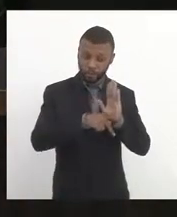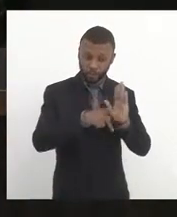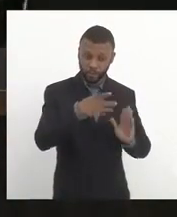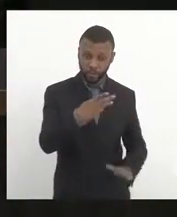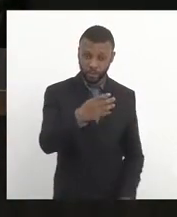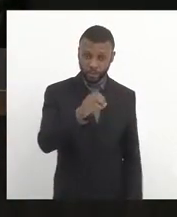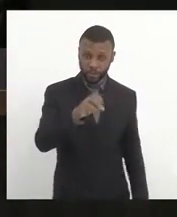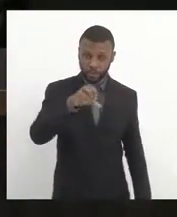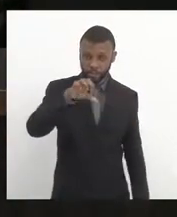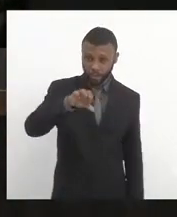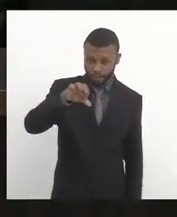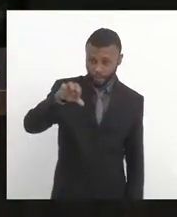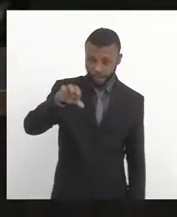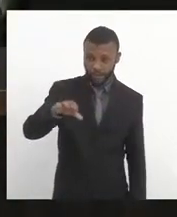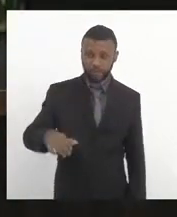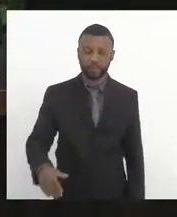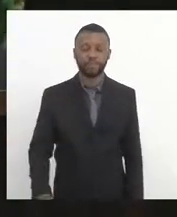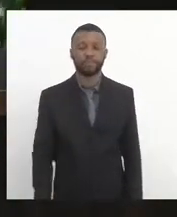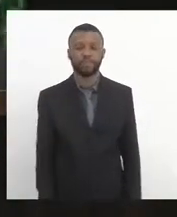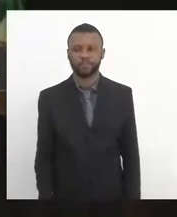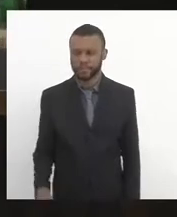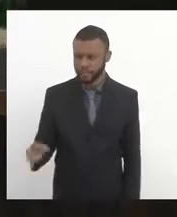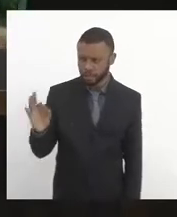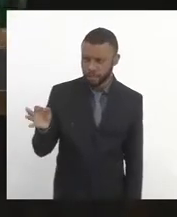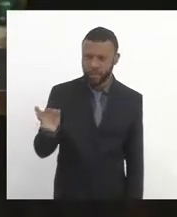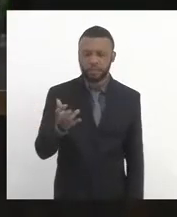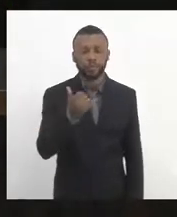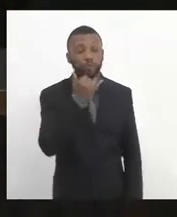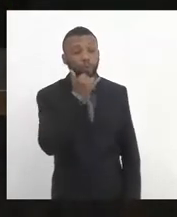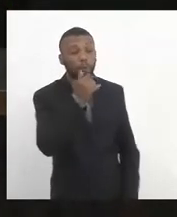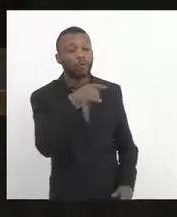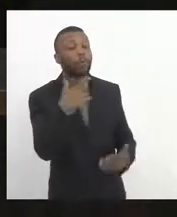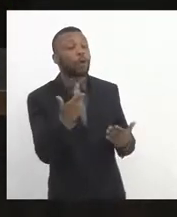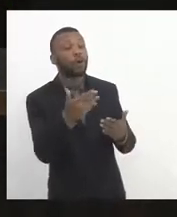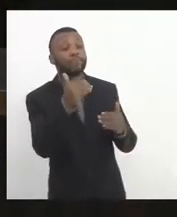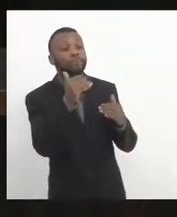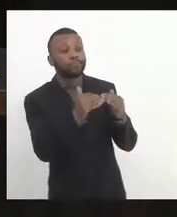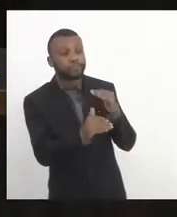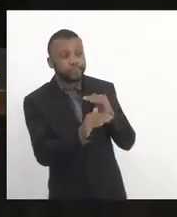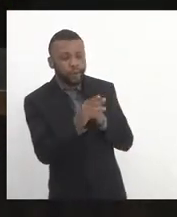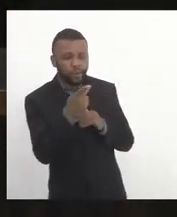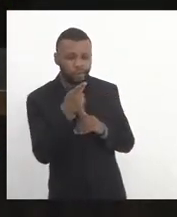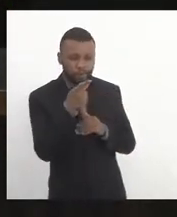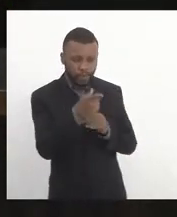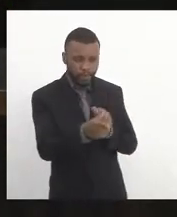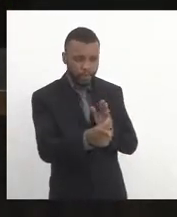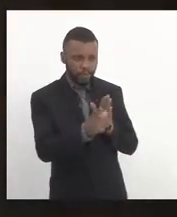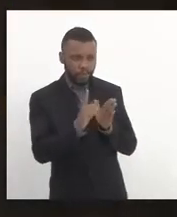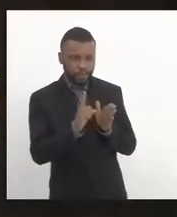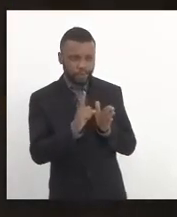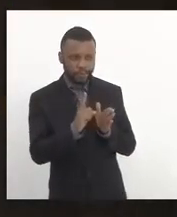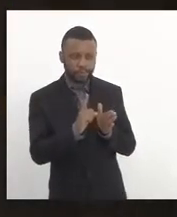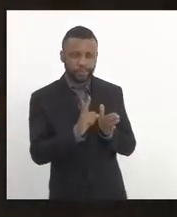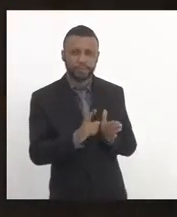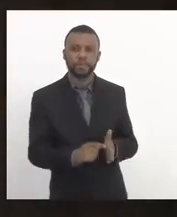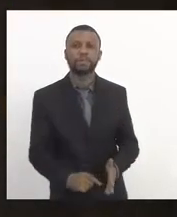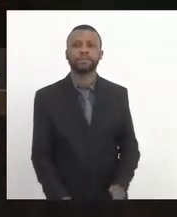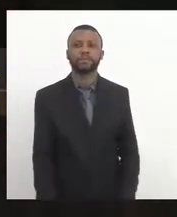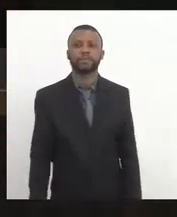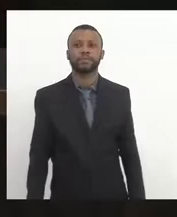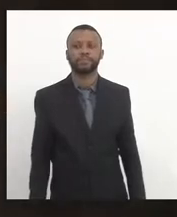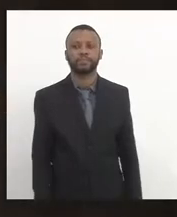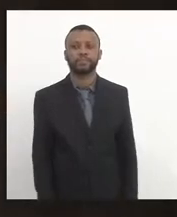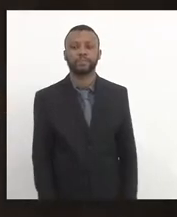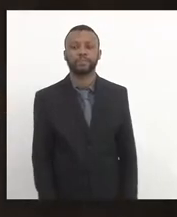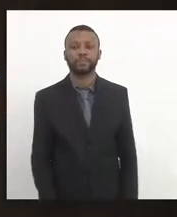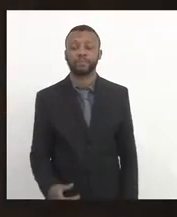4099. É isso. Aquilo que Vossa Excelência dá contrário, que eu falei para Vossa Excelência da mudar. De maneira nenhuma, presidente. Parecer